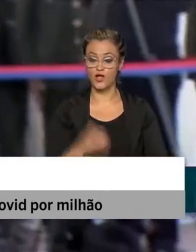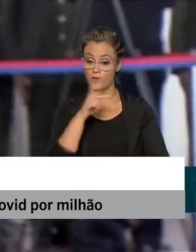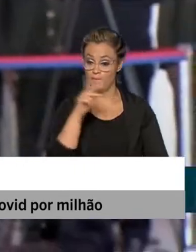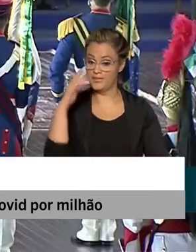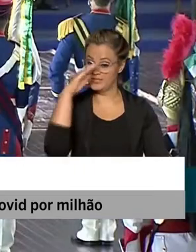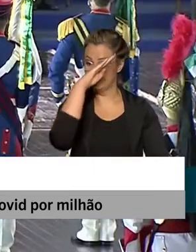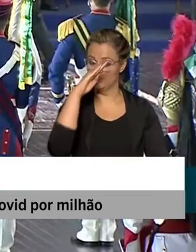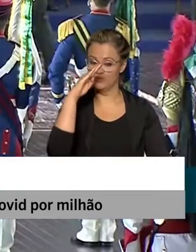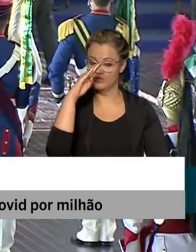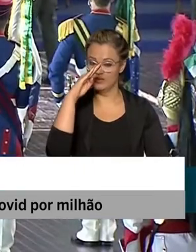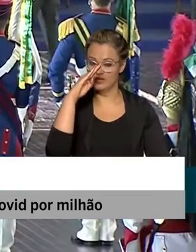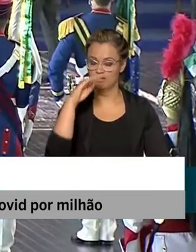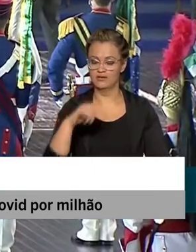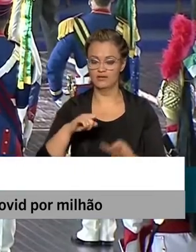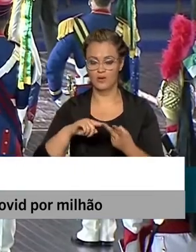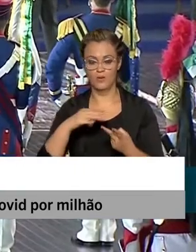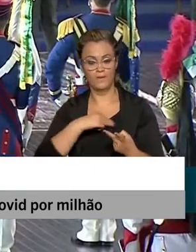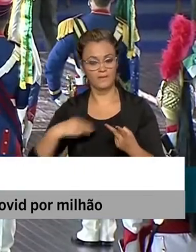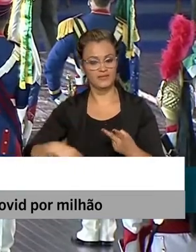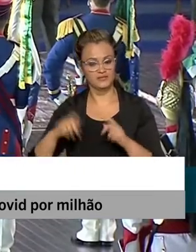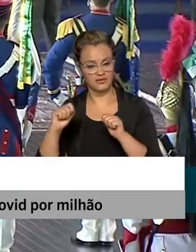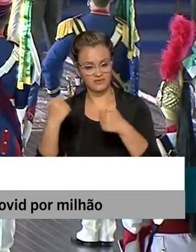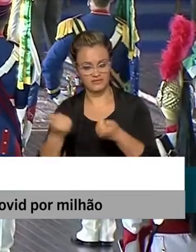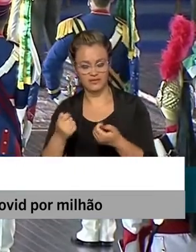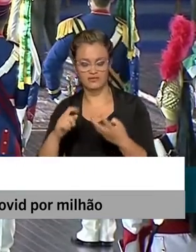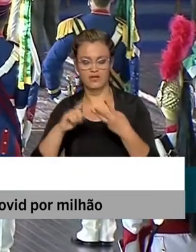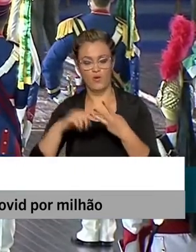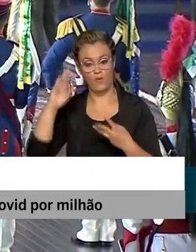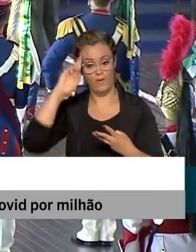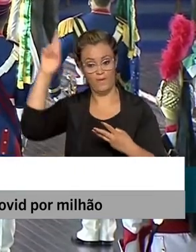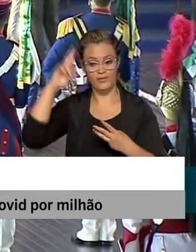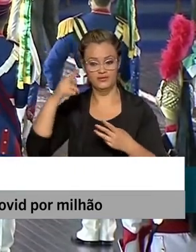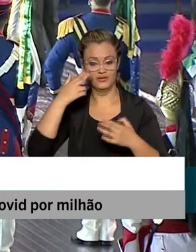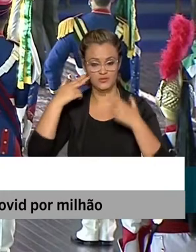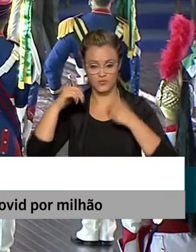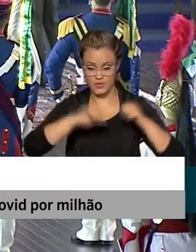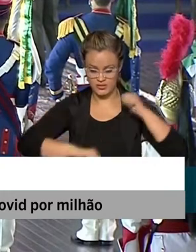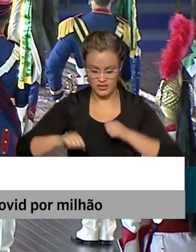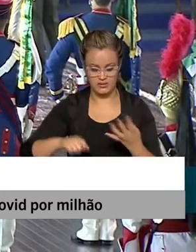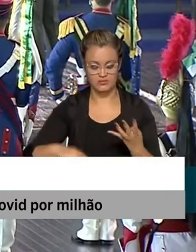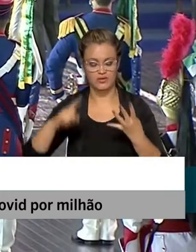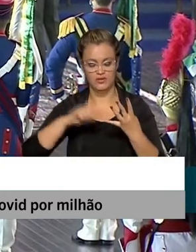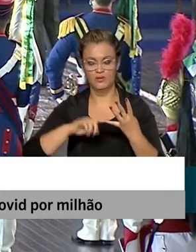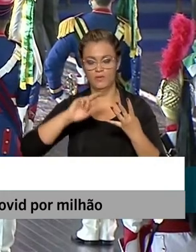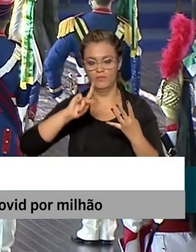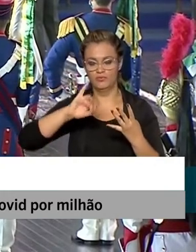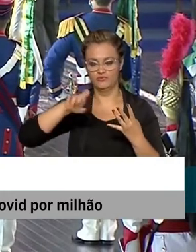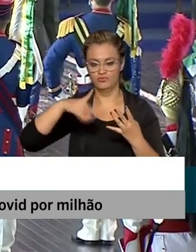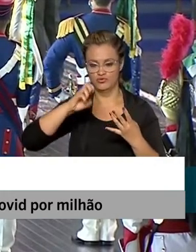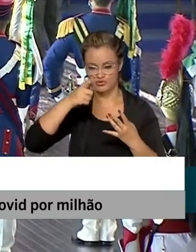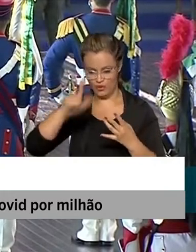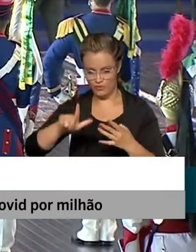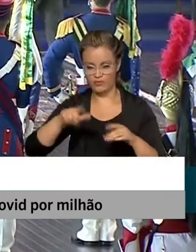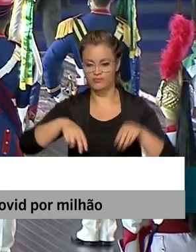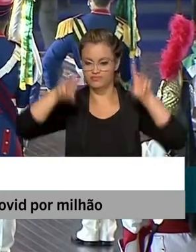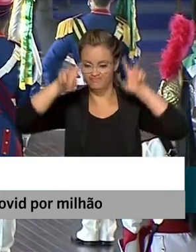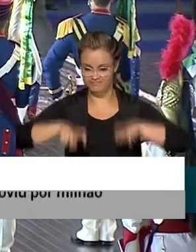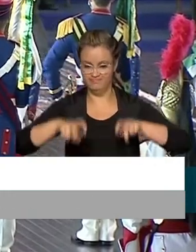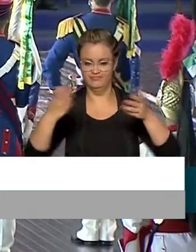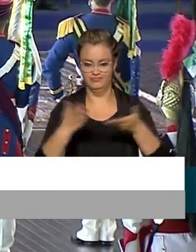Presidente da República, o ministro de Estado da Defesa, o comandante do Exército e o general Leal Pujol retornarão aos seus